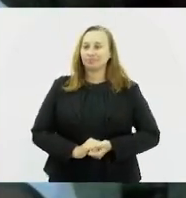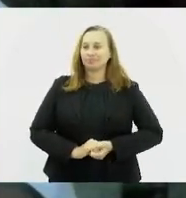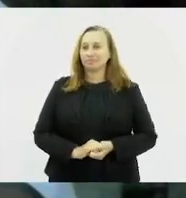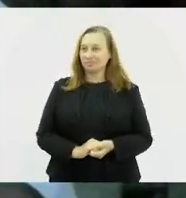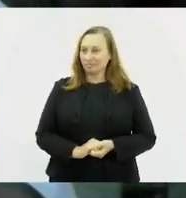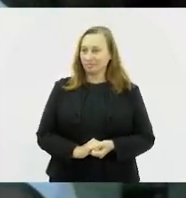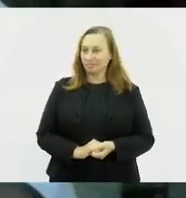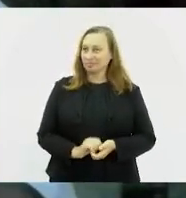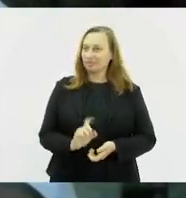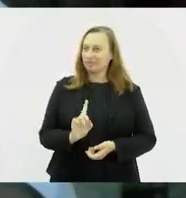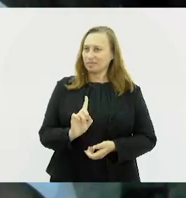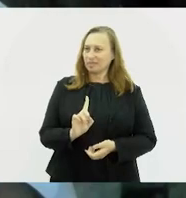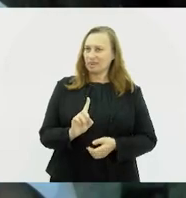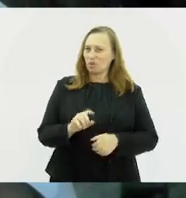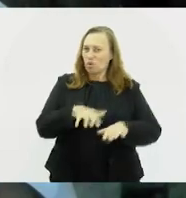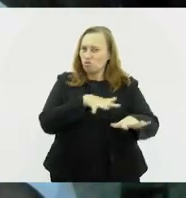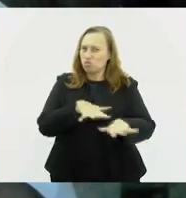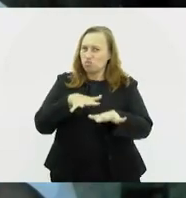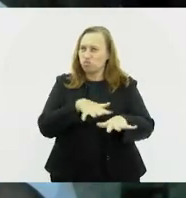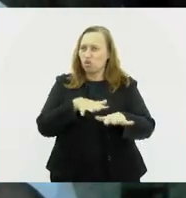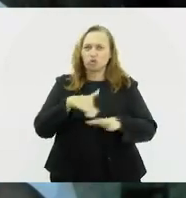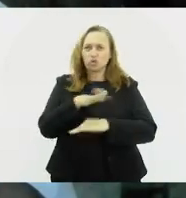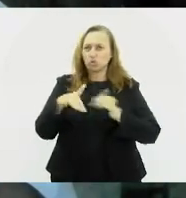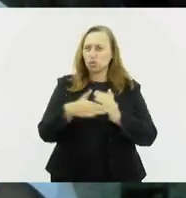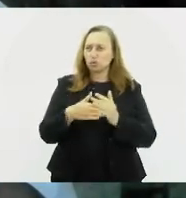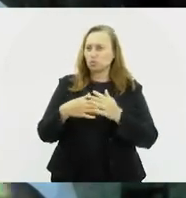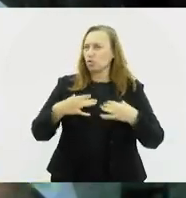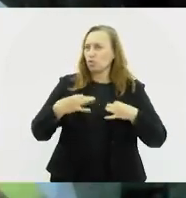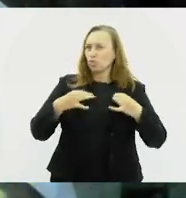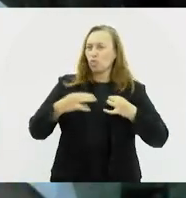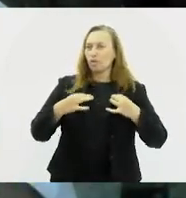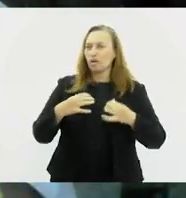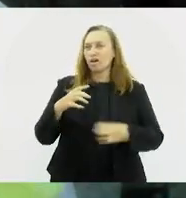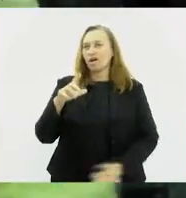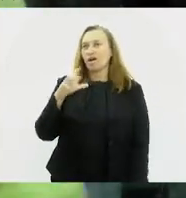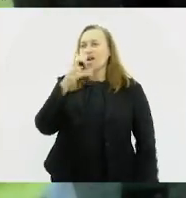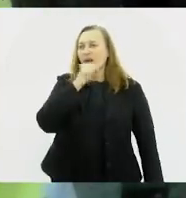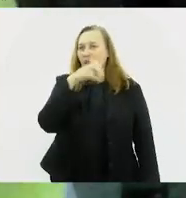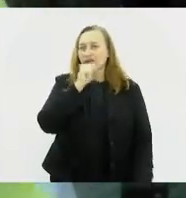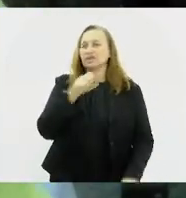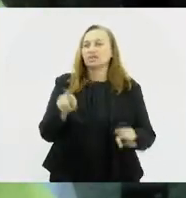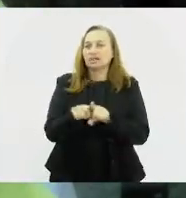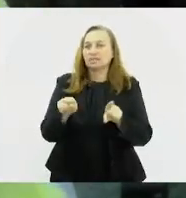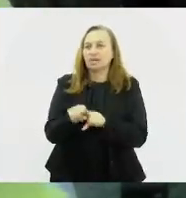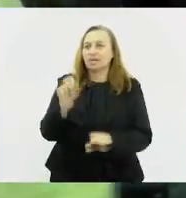Não, nós vamos é marchar mesmo, tudo de laranja e azul pela cidade.